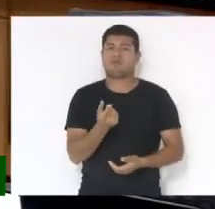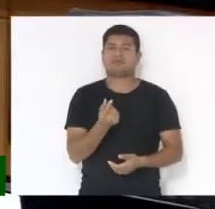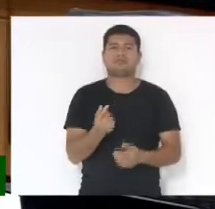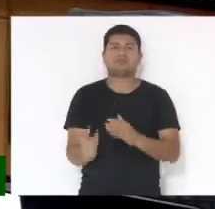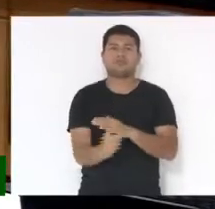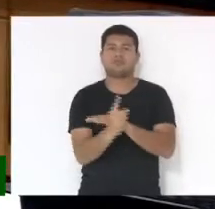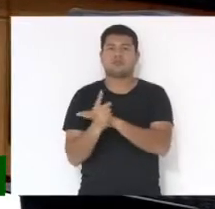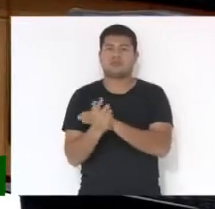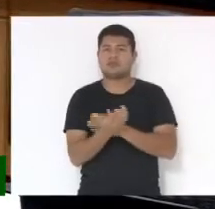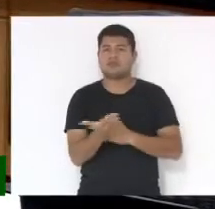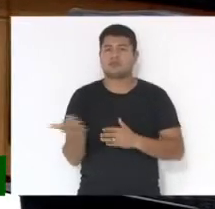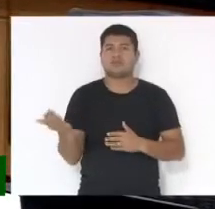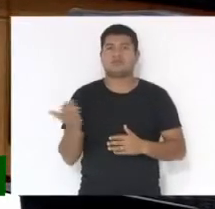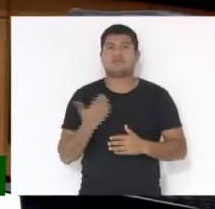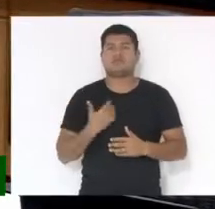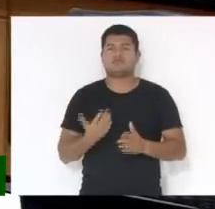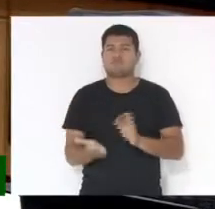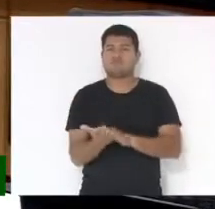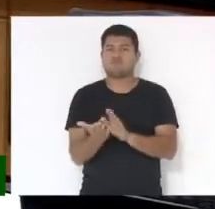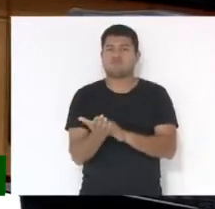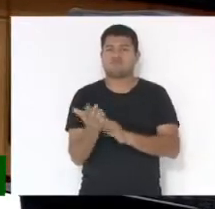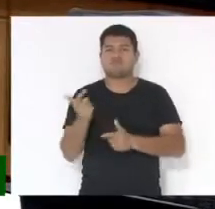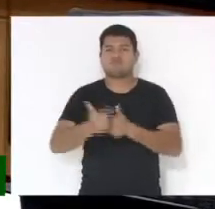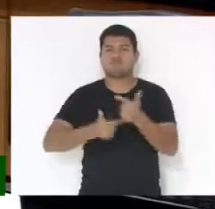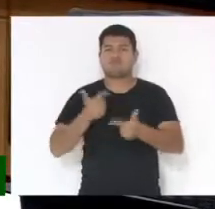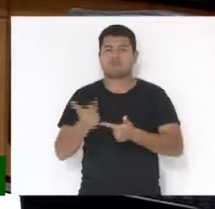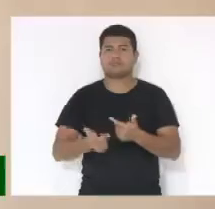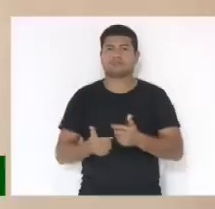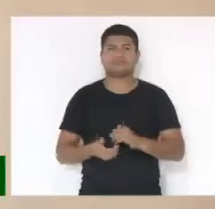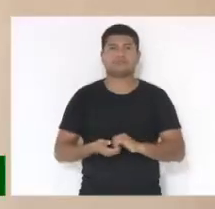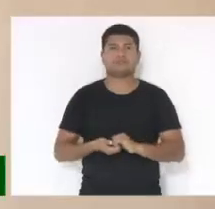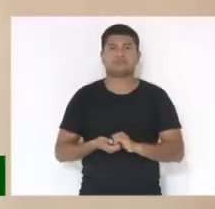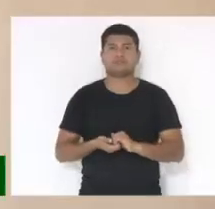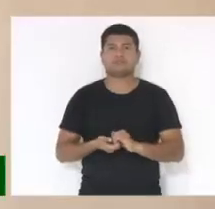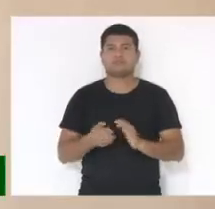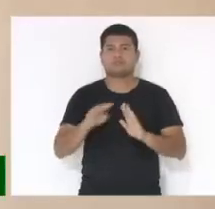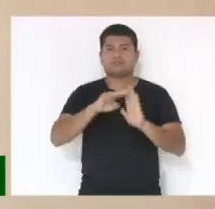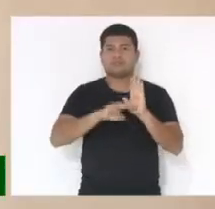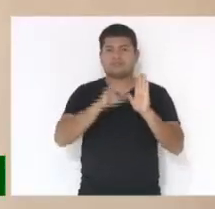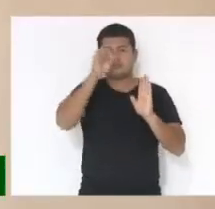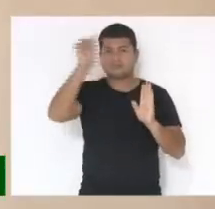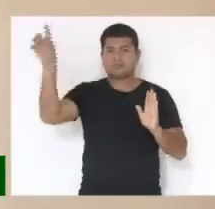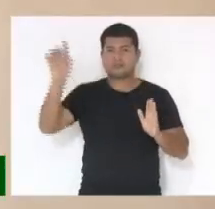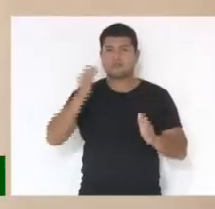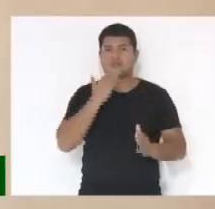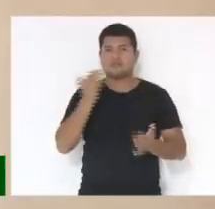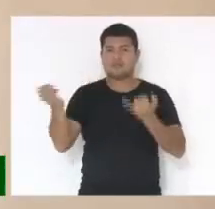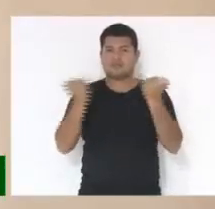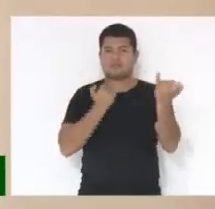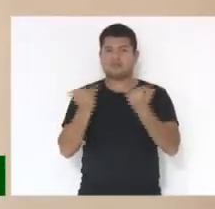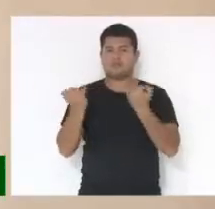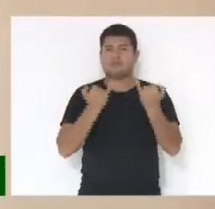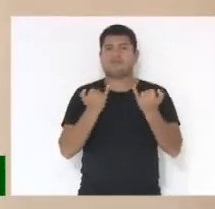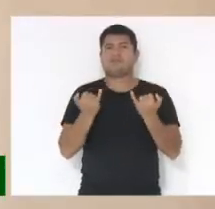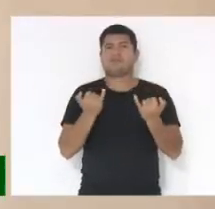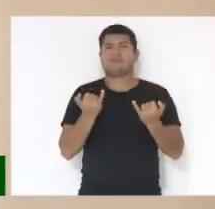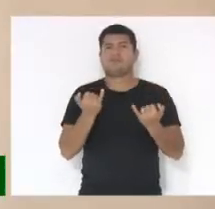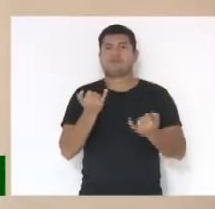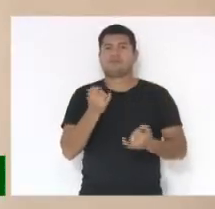seja bem-vindo aqui no plenário, Sérgio. Ordem do dia. Pedidos de informação. Pedido de